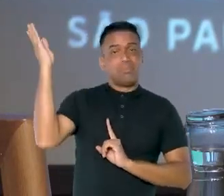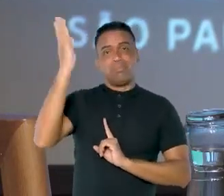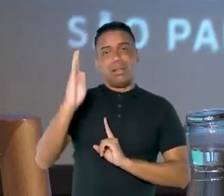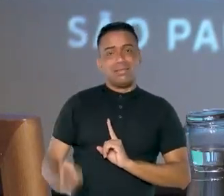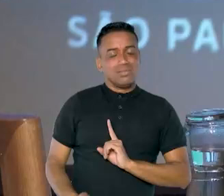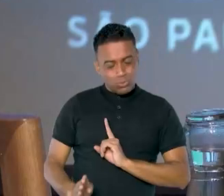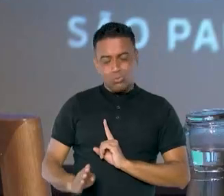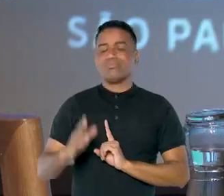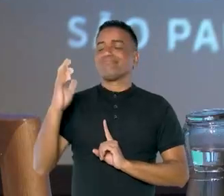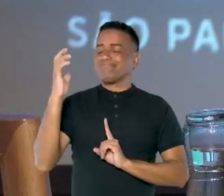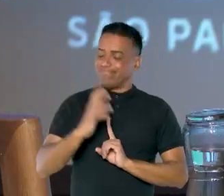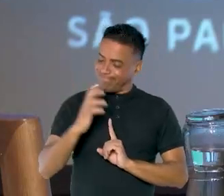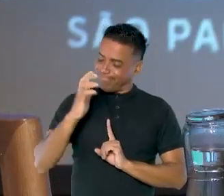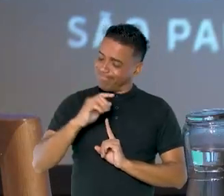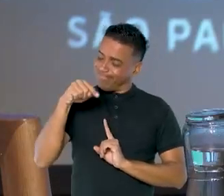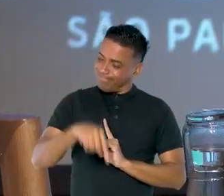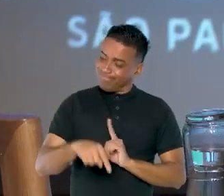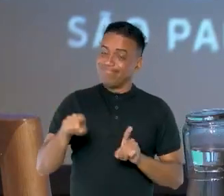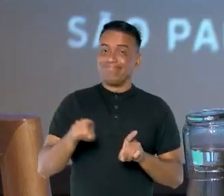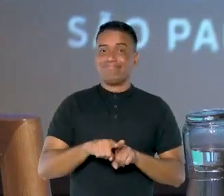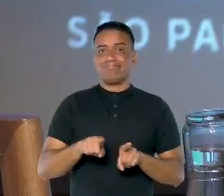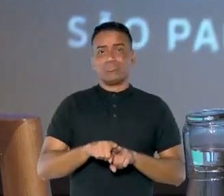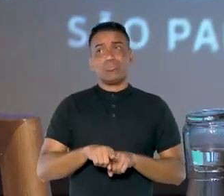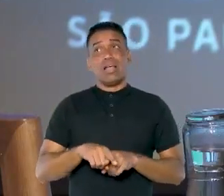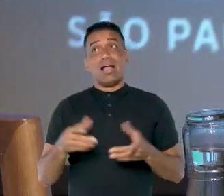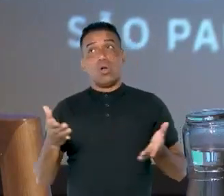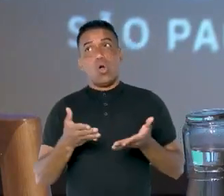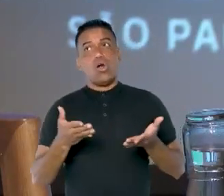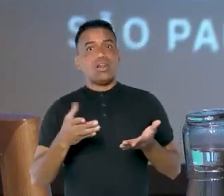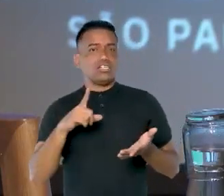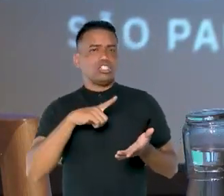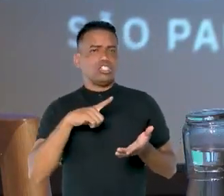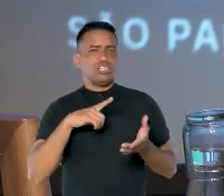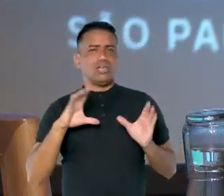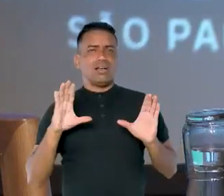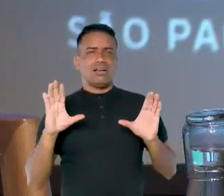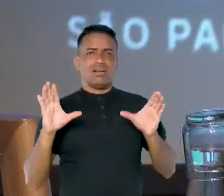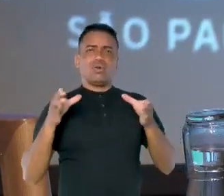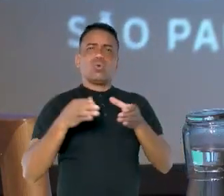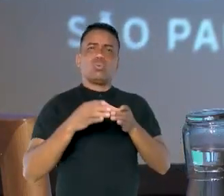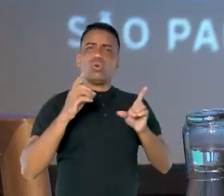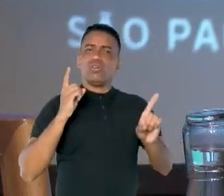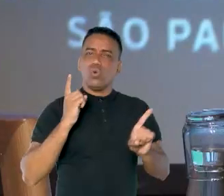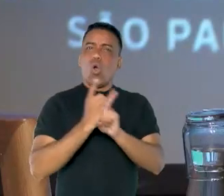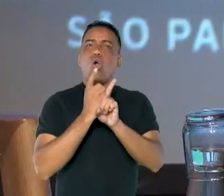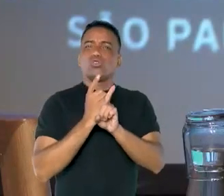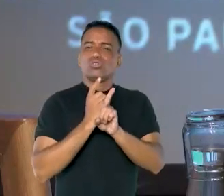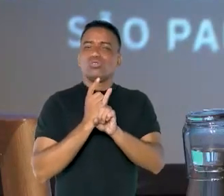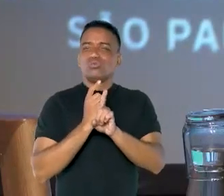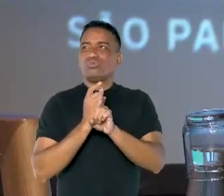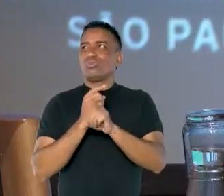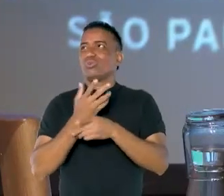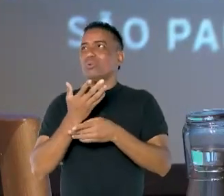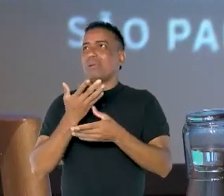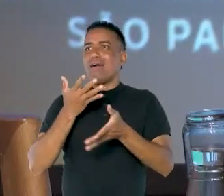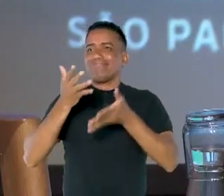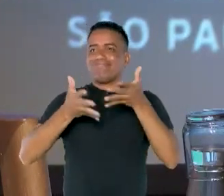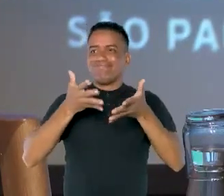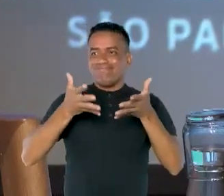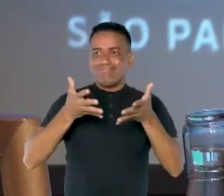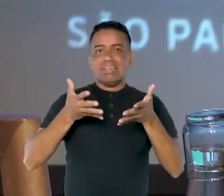Repercute no Brasil. Nós agora faremos um encontro em Belém para falar exatamente